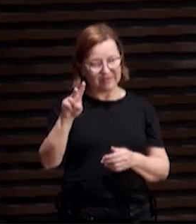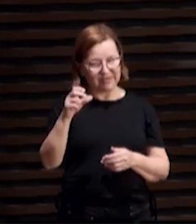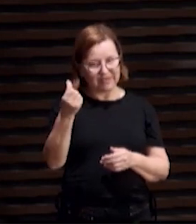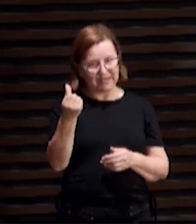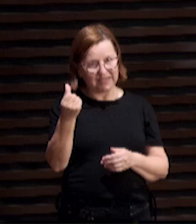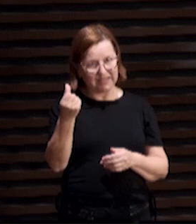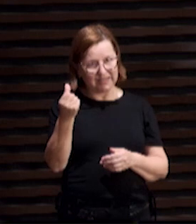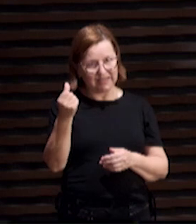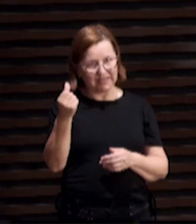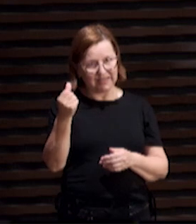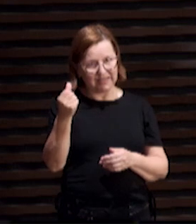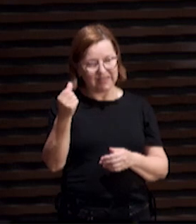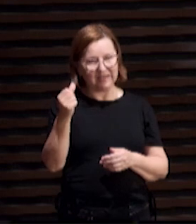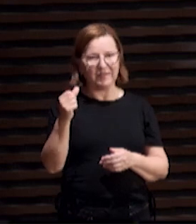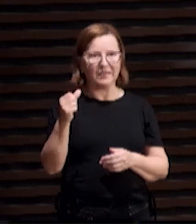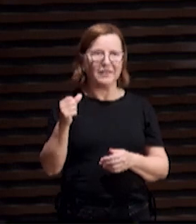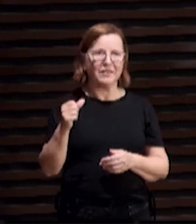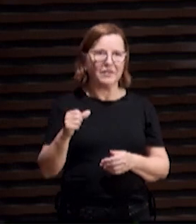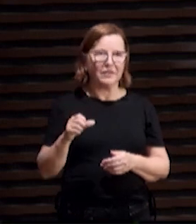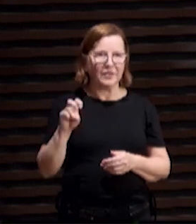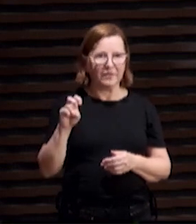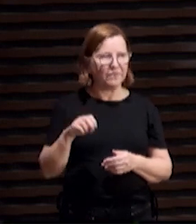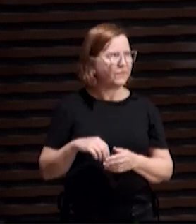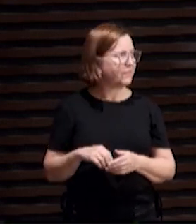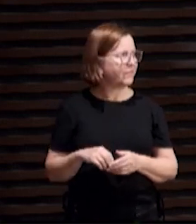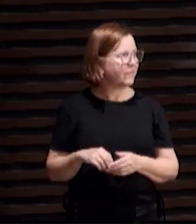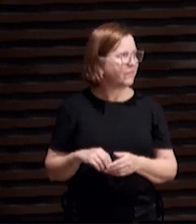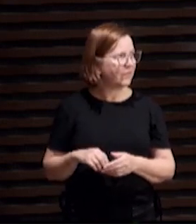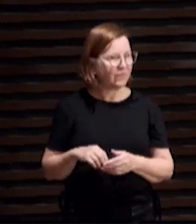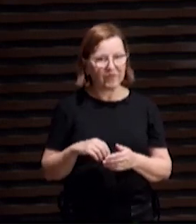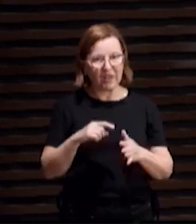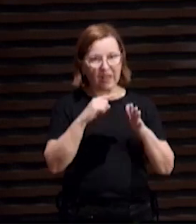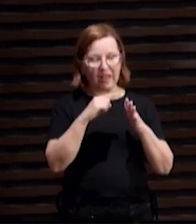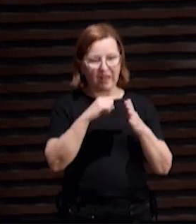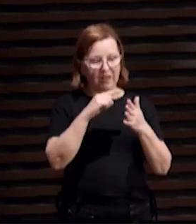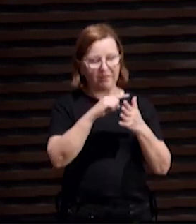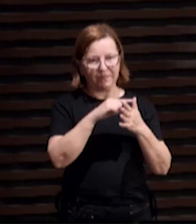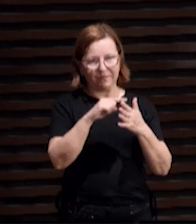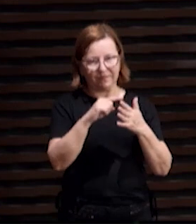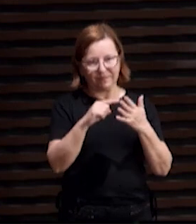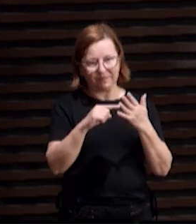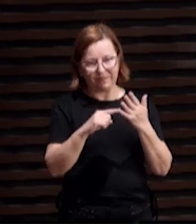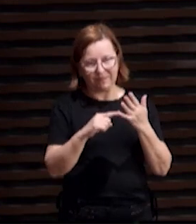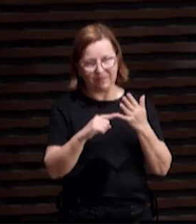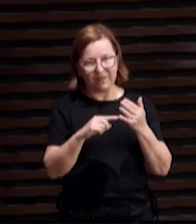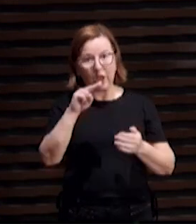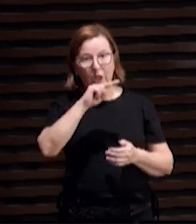Re, 5. Yod, Re, Vav, Re é o nome